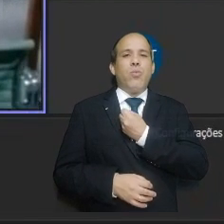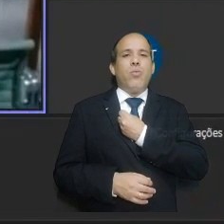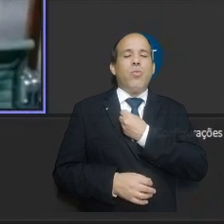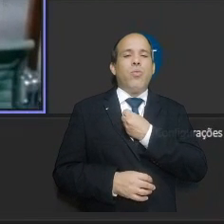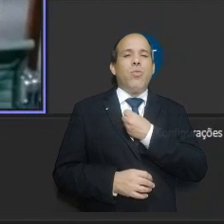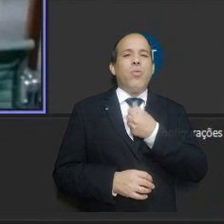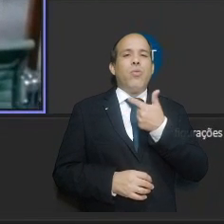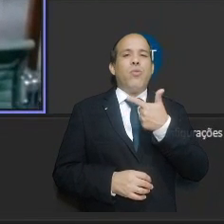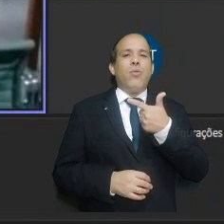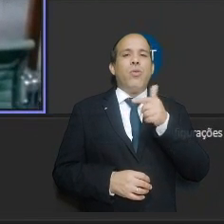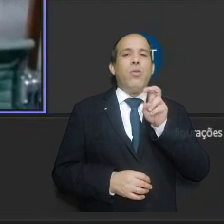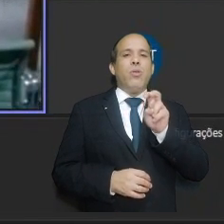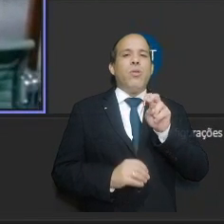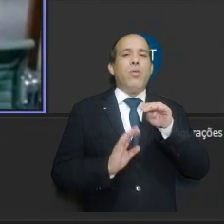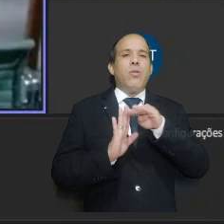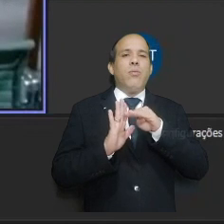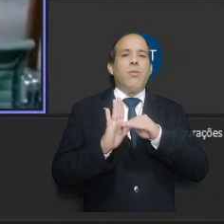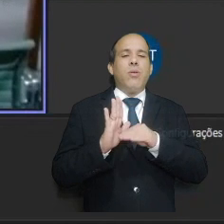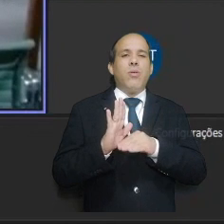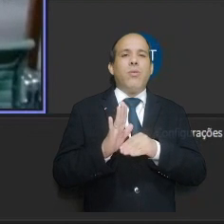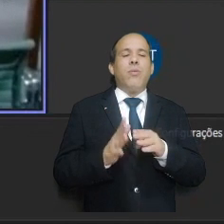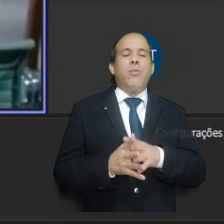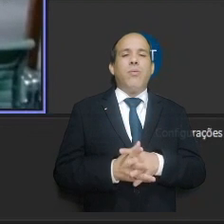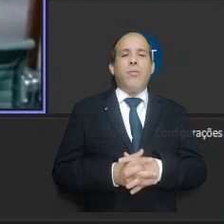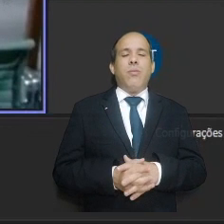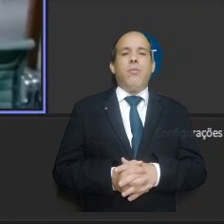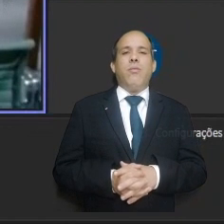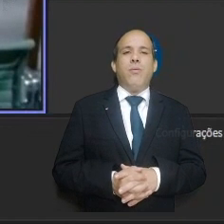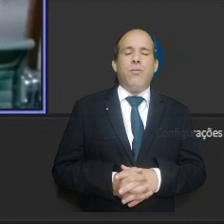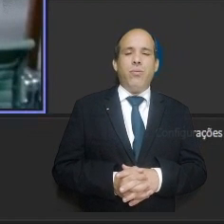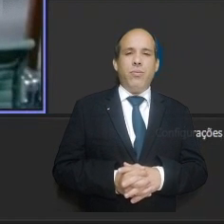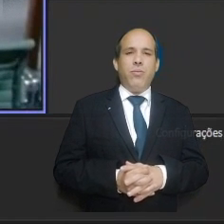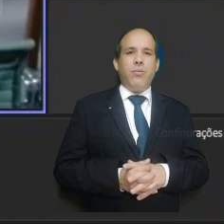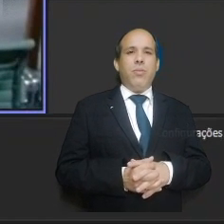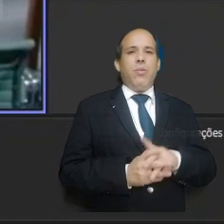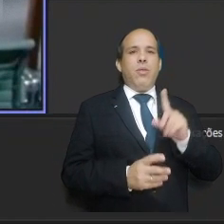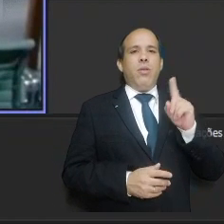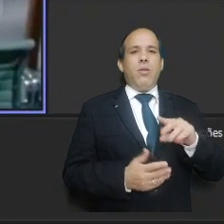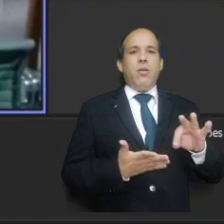Chama a julgamento o processo número 25 da pauta,